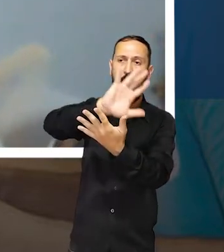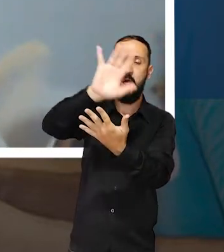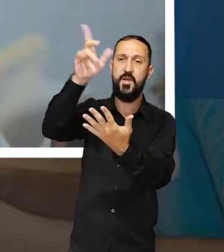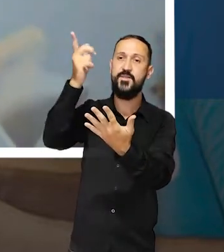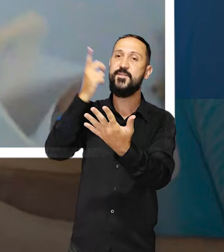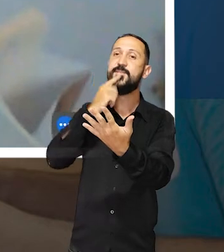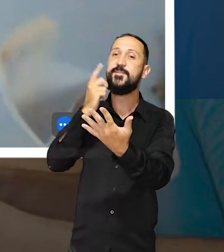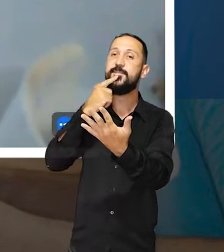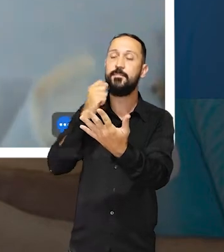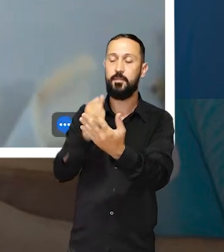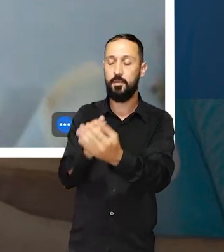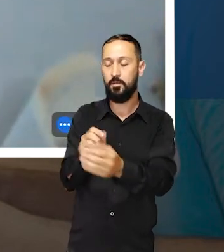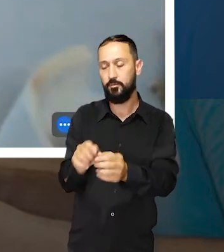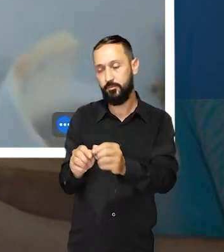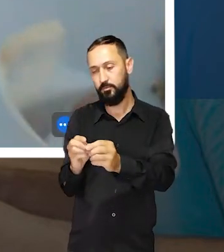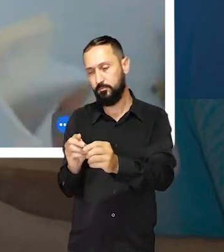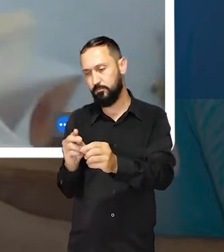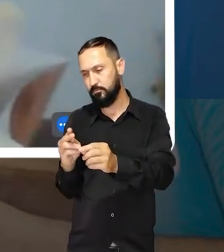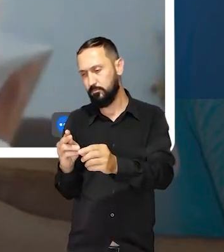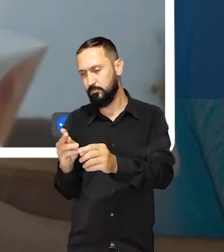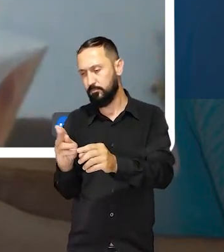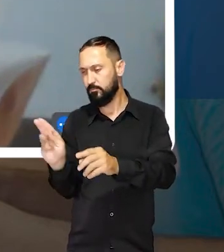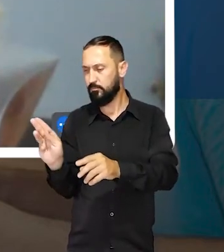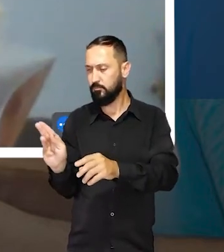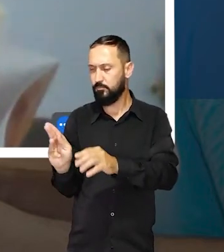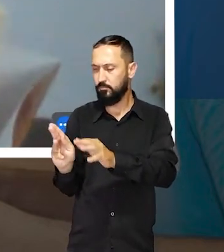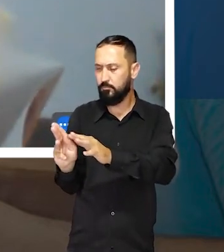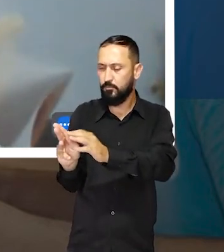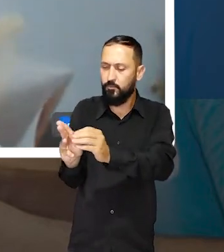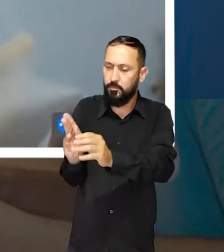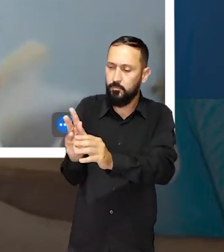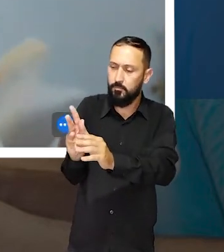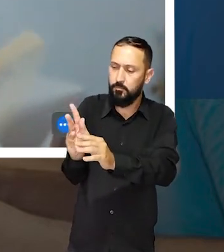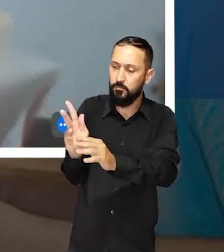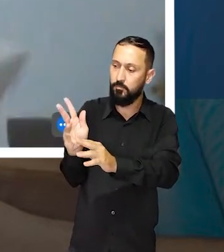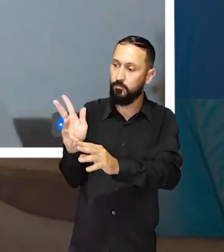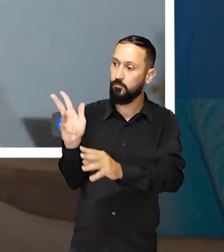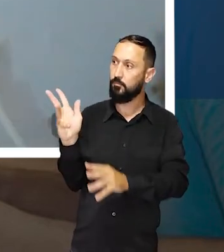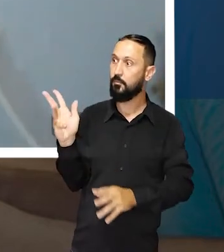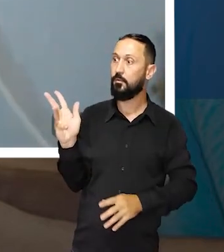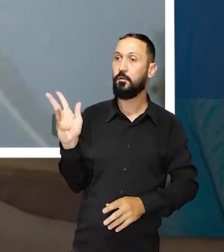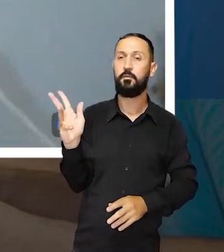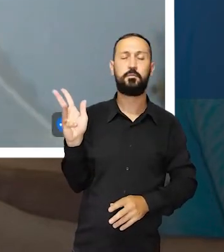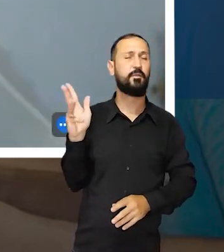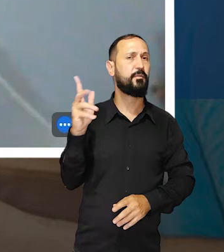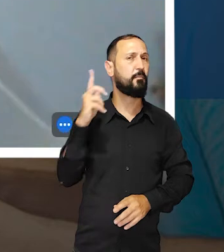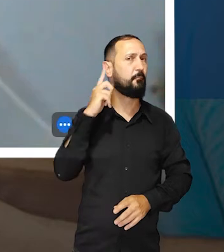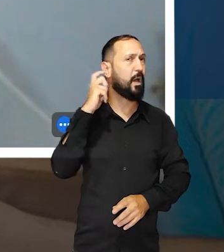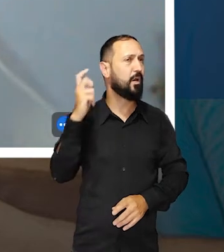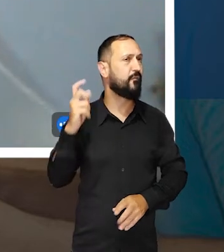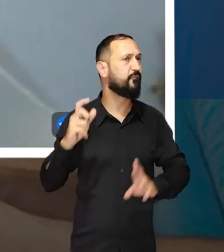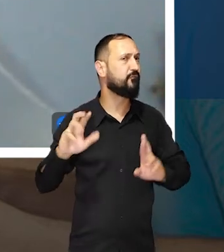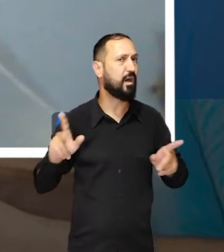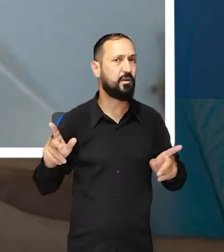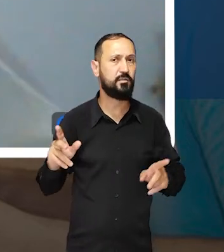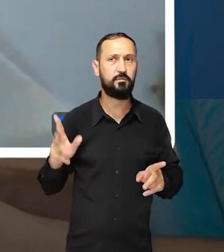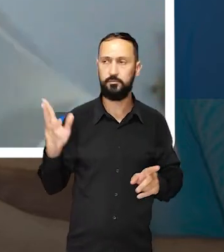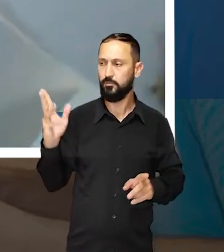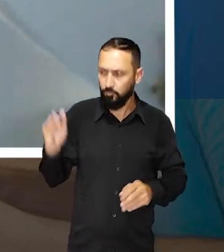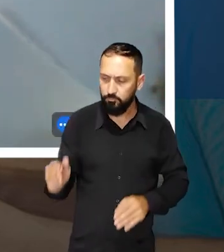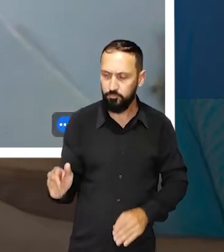rubras. Abri as hastes brancas de madrepérola e ele fez um estranho